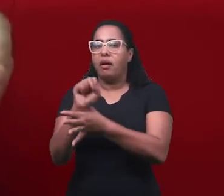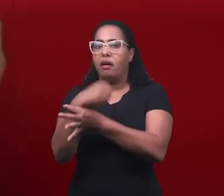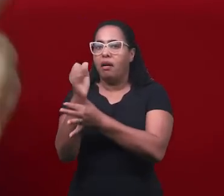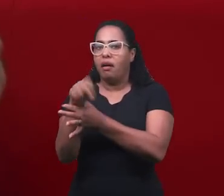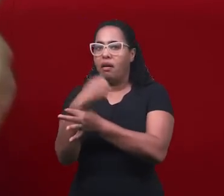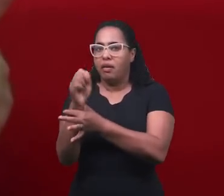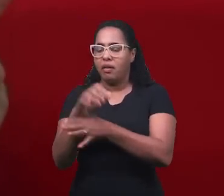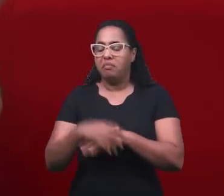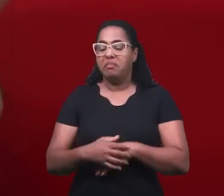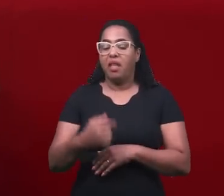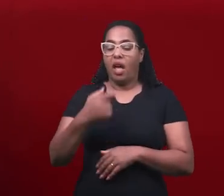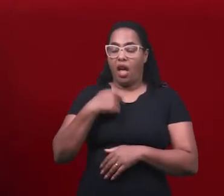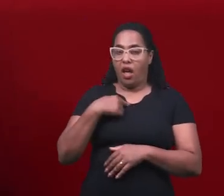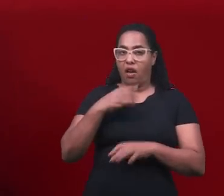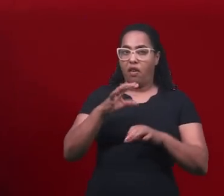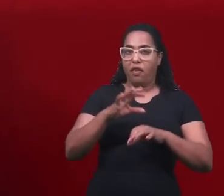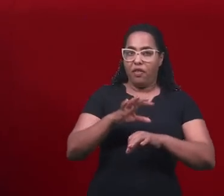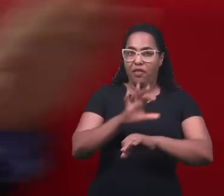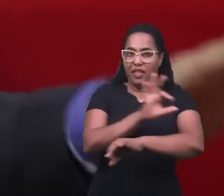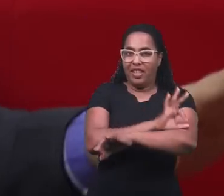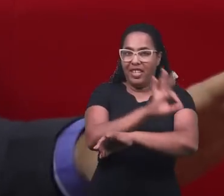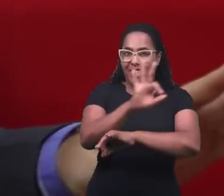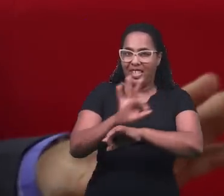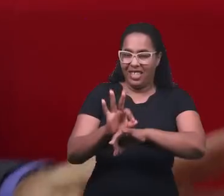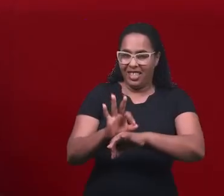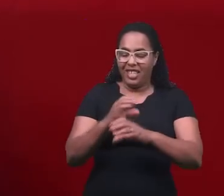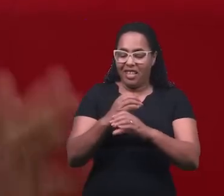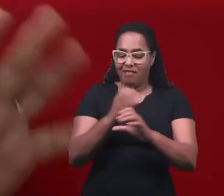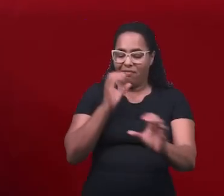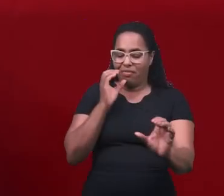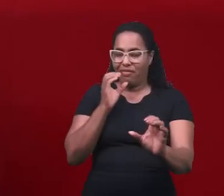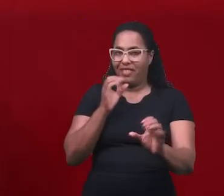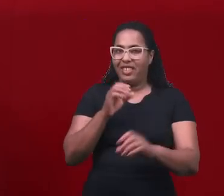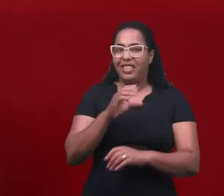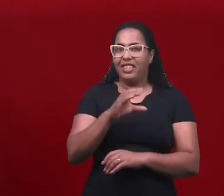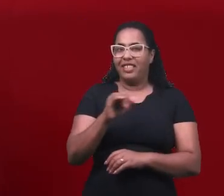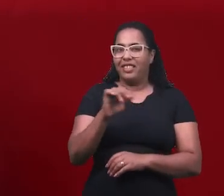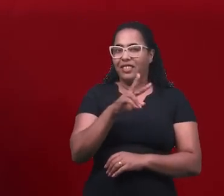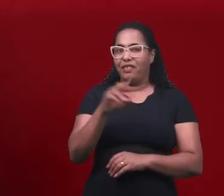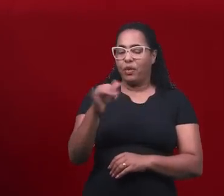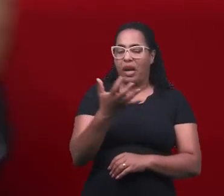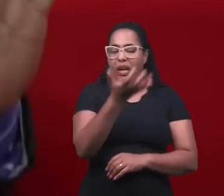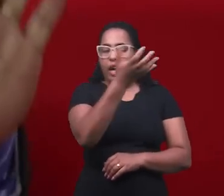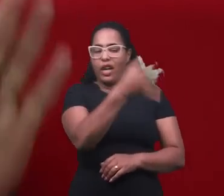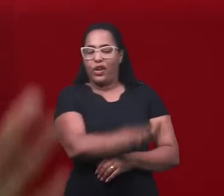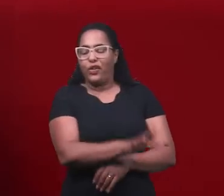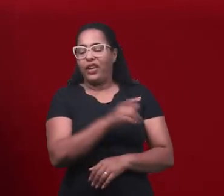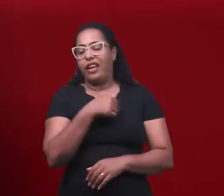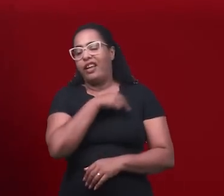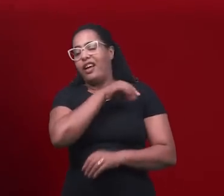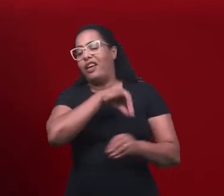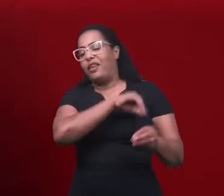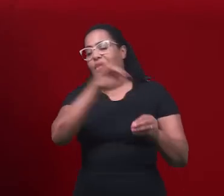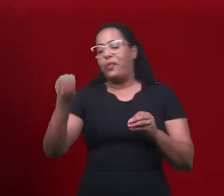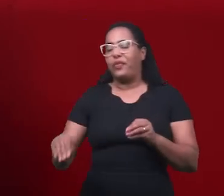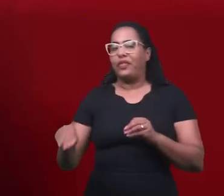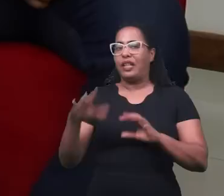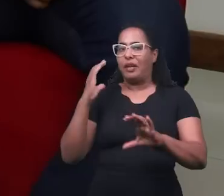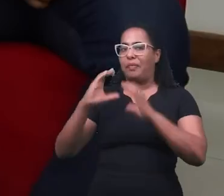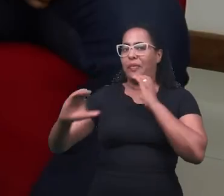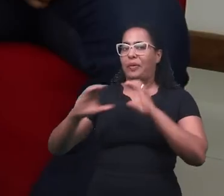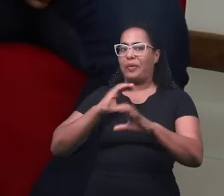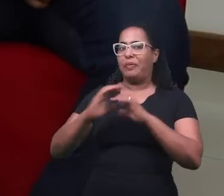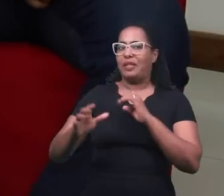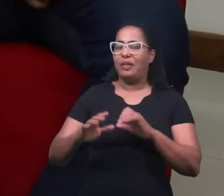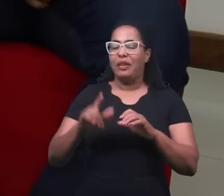2 anos de engenharia civil antes de entender que não era isso que eu queria para a minha vida e fui para a área de comunicação porque era o que, de fato,